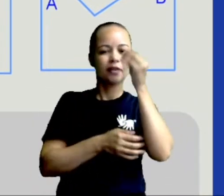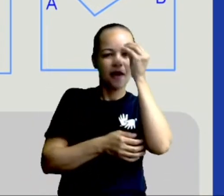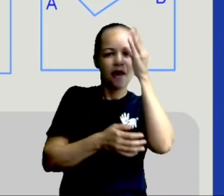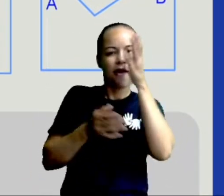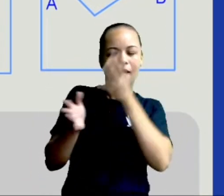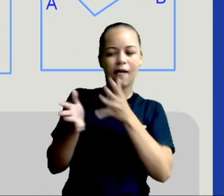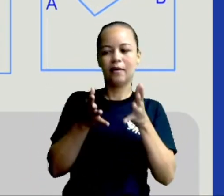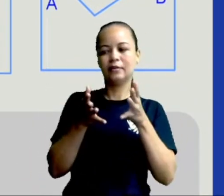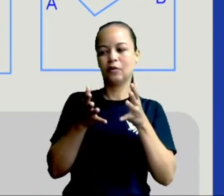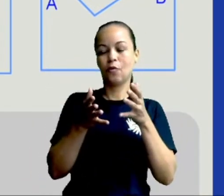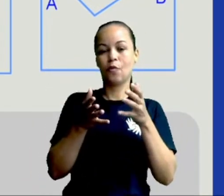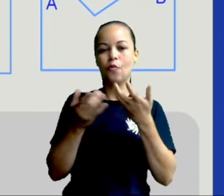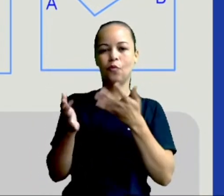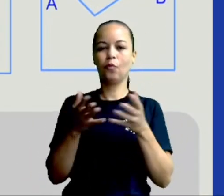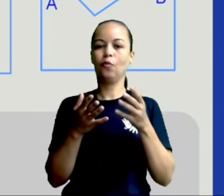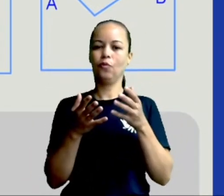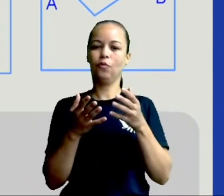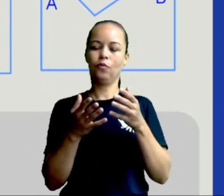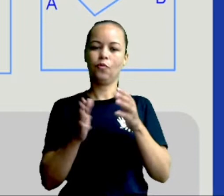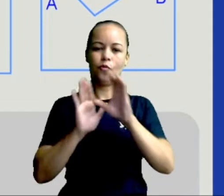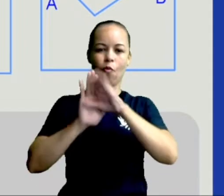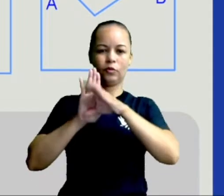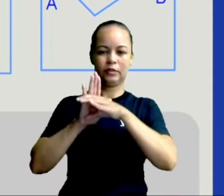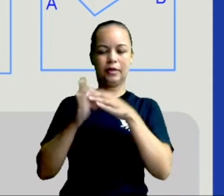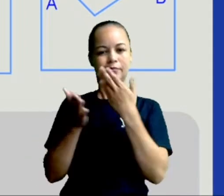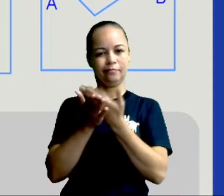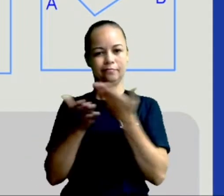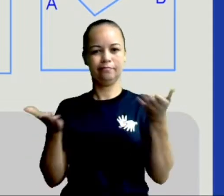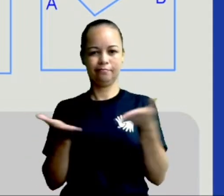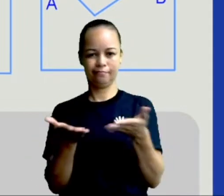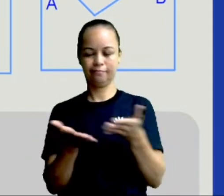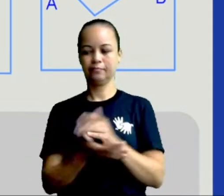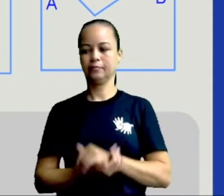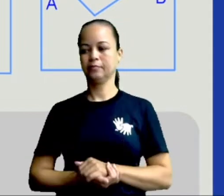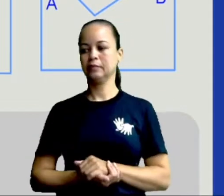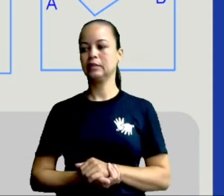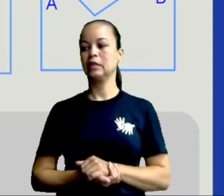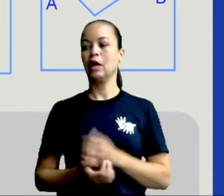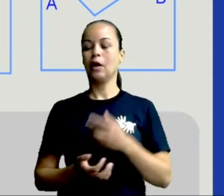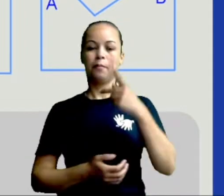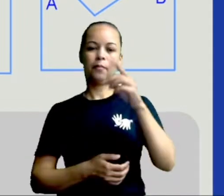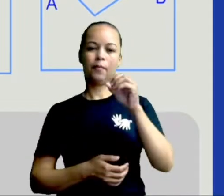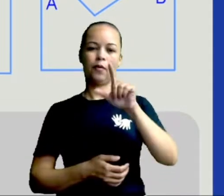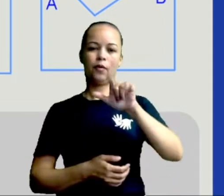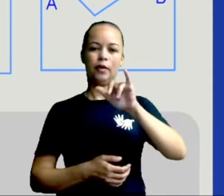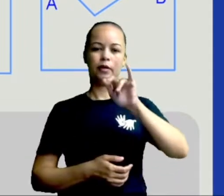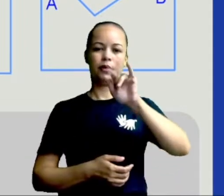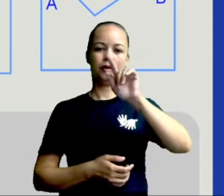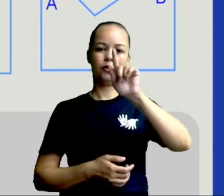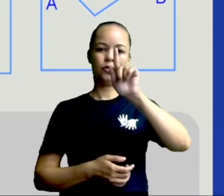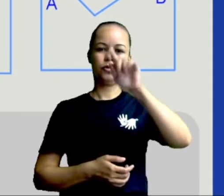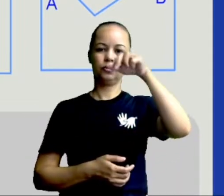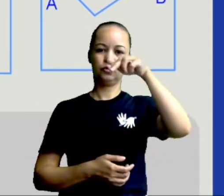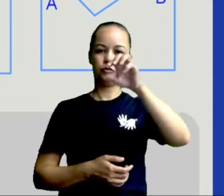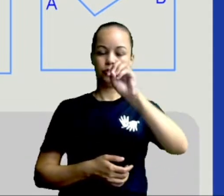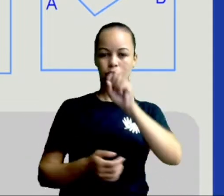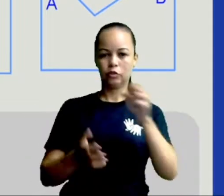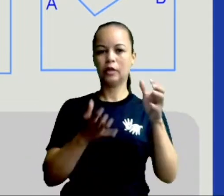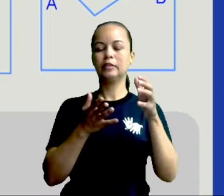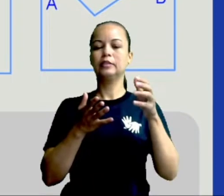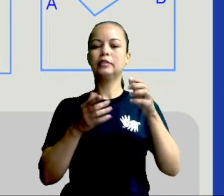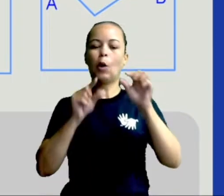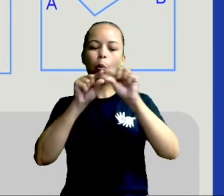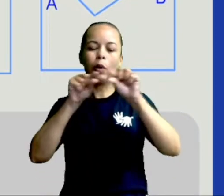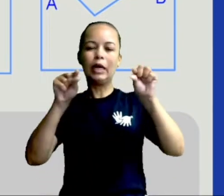desse conceito da aula de hoje. Polígonos são linhas fechadas, formadas apenas por segmentos